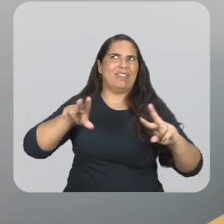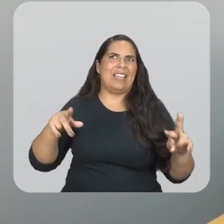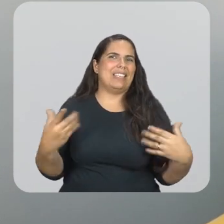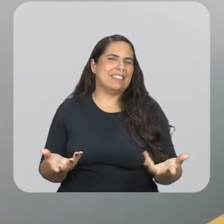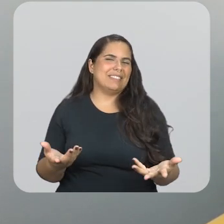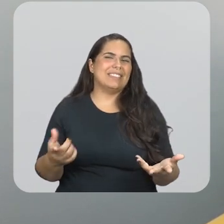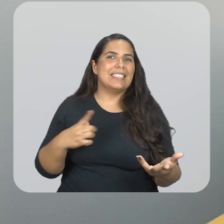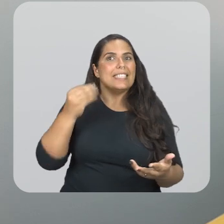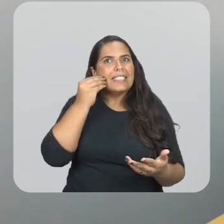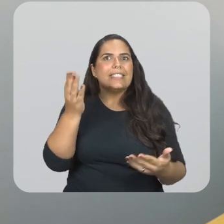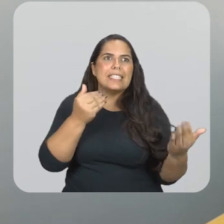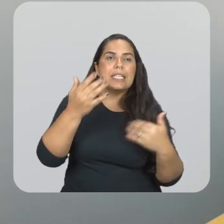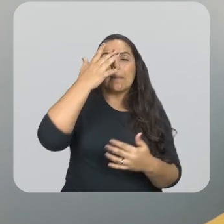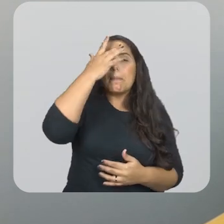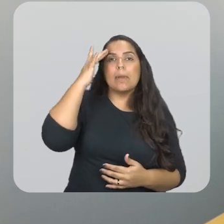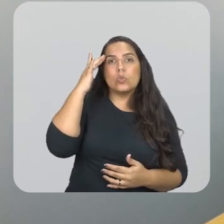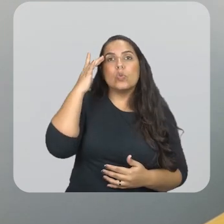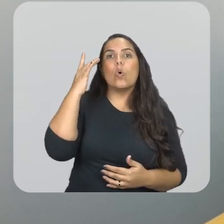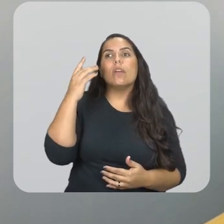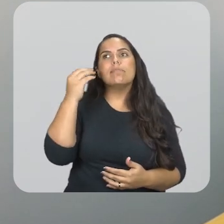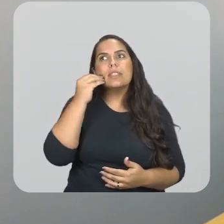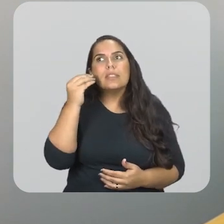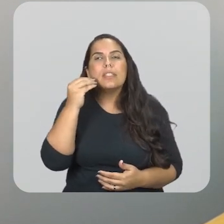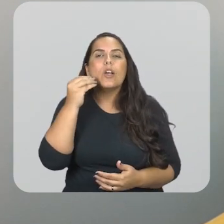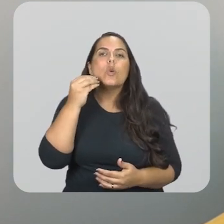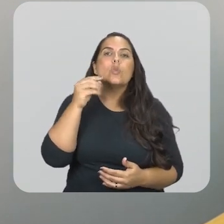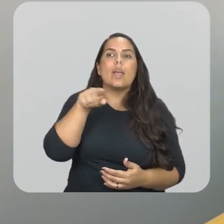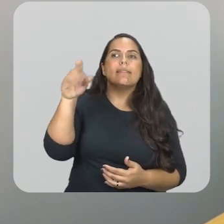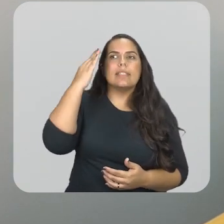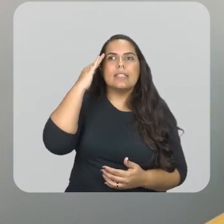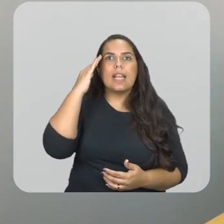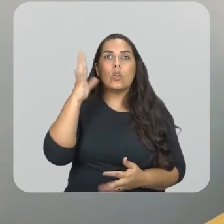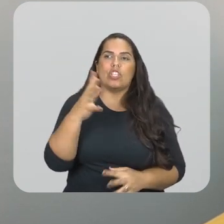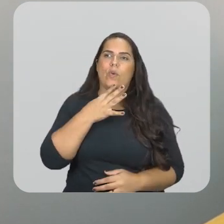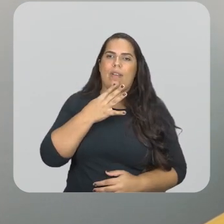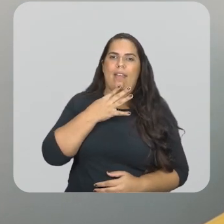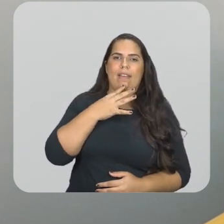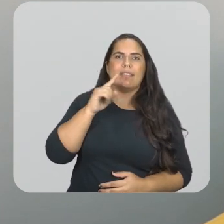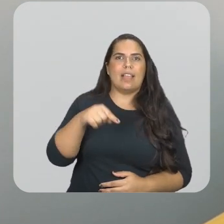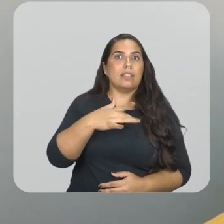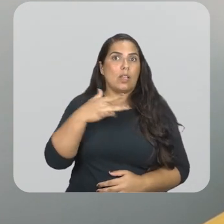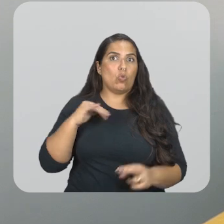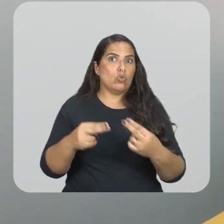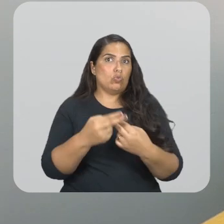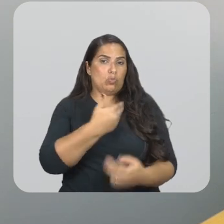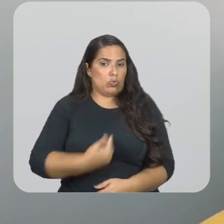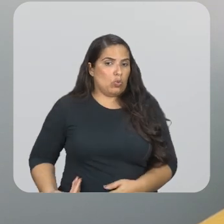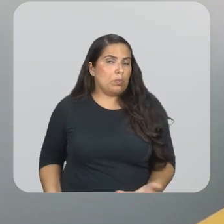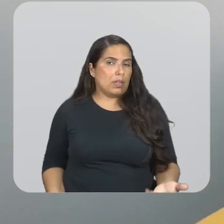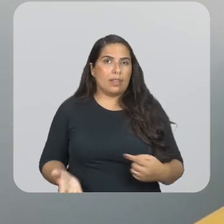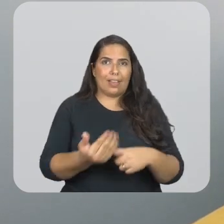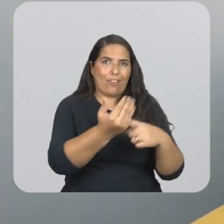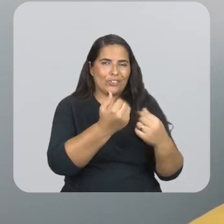Consegui ir nesse sentido, né? Tentando trazer as pessoas, tentando colocar nelas aquilo que elas conhecem, que no caso é a saúde pública, o SUS